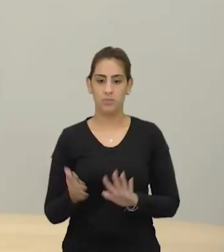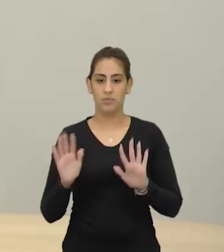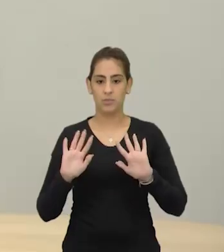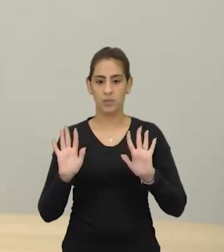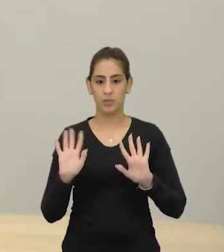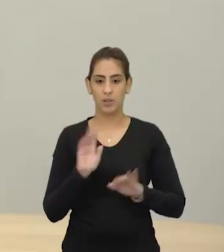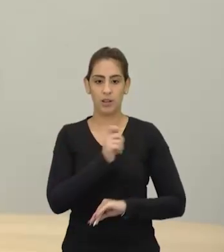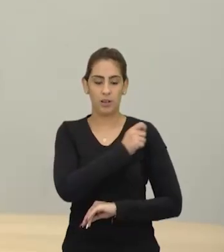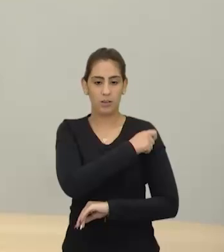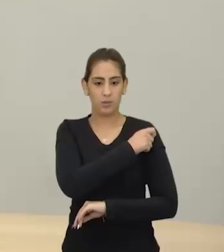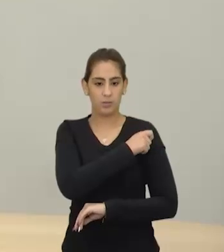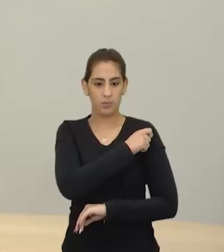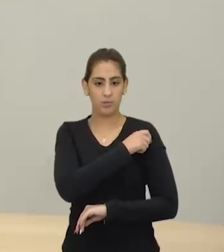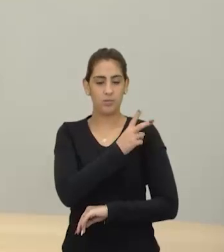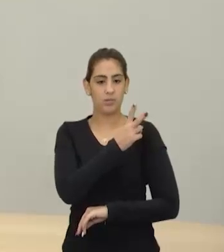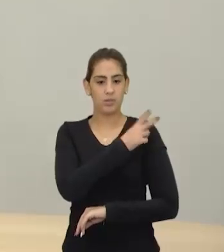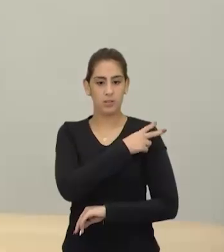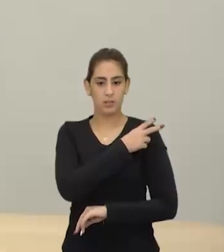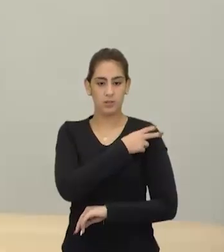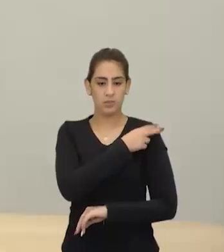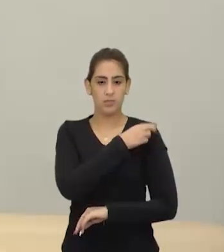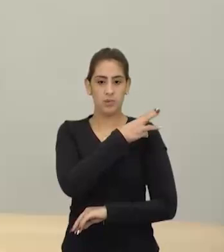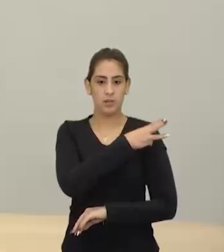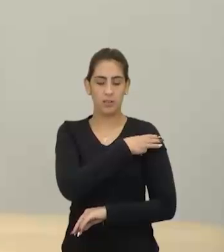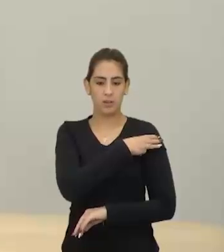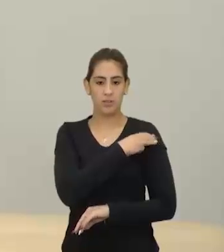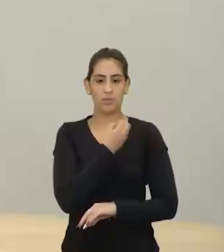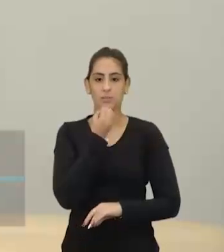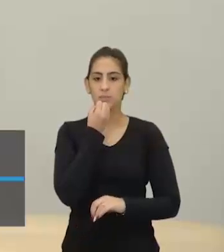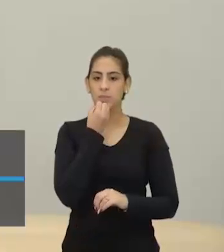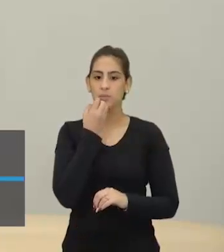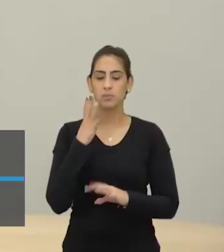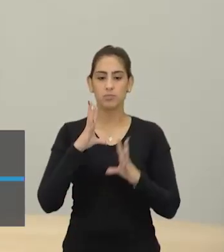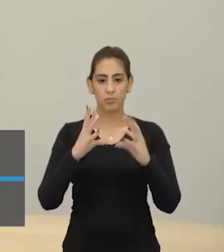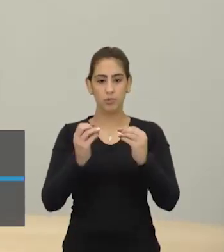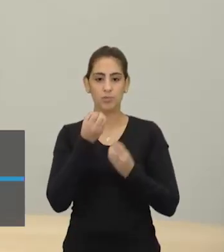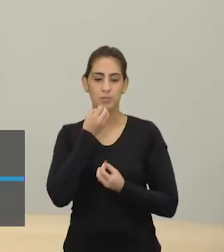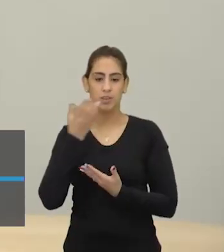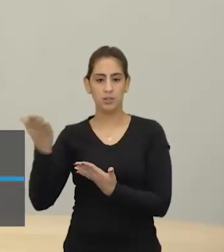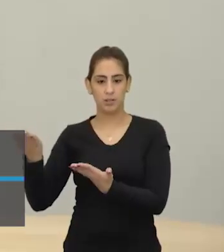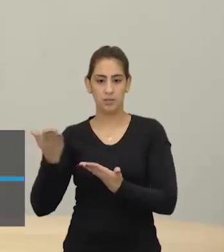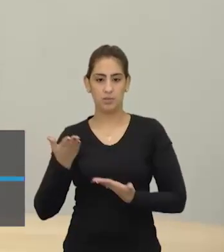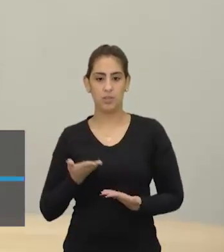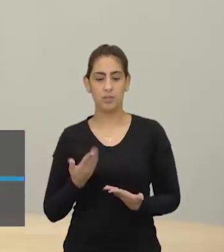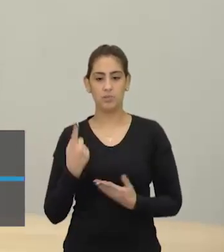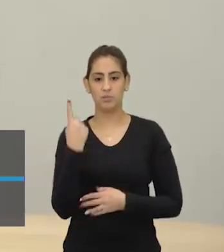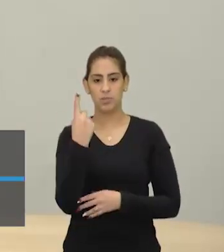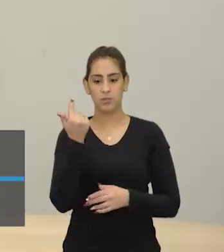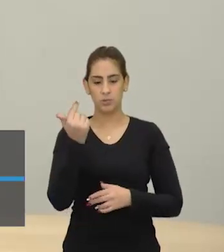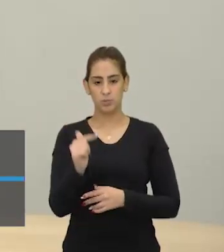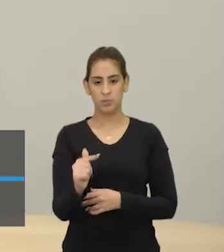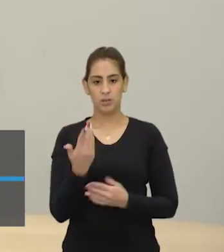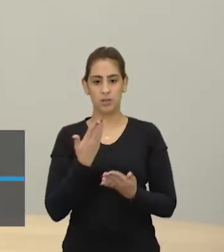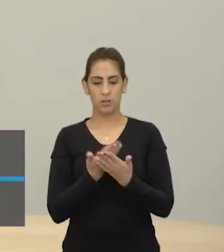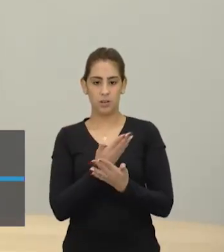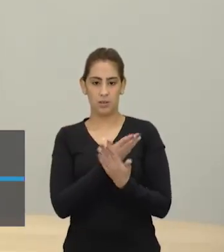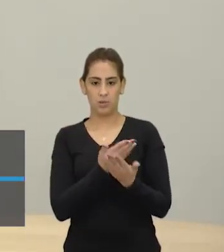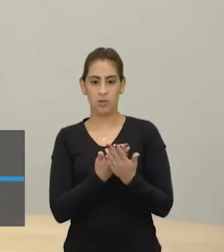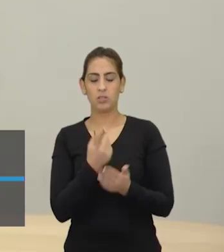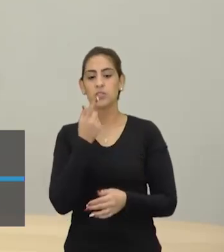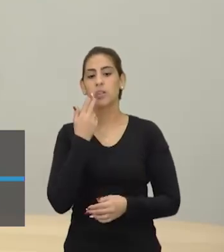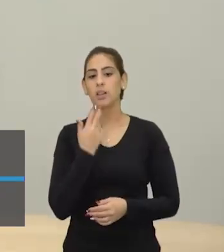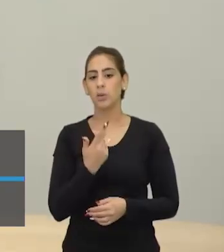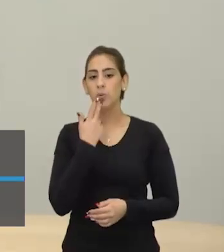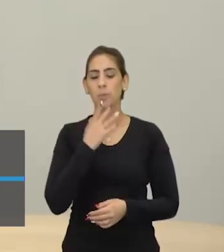Olá, alunos da segunda série do ensino médio, sejam todos bem-vindos a mais uma aula de língua